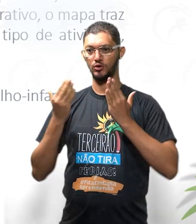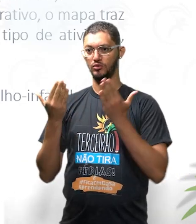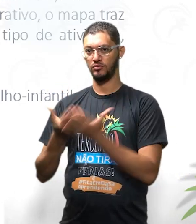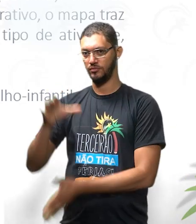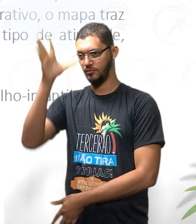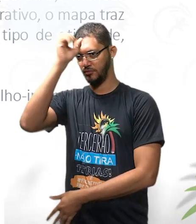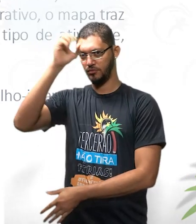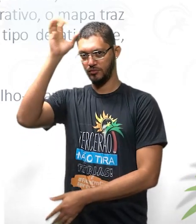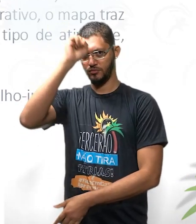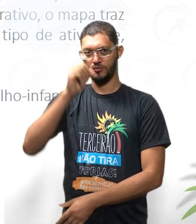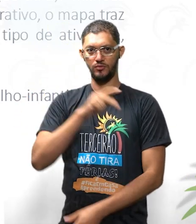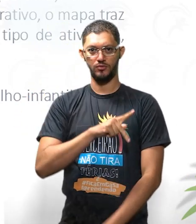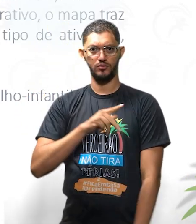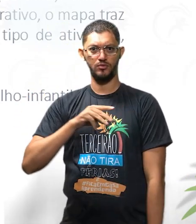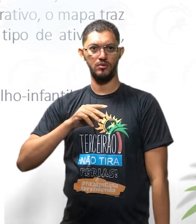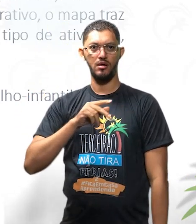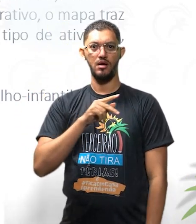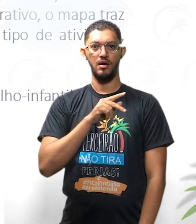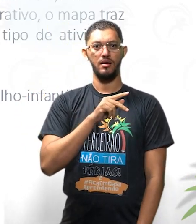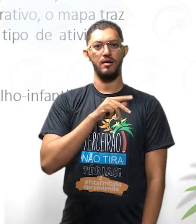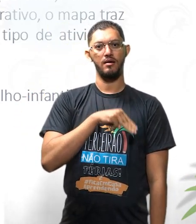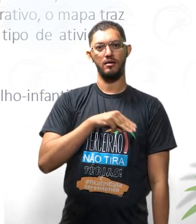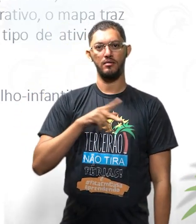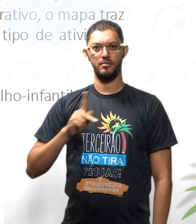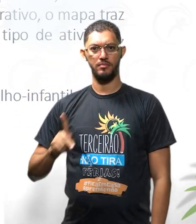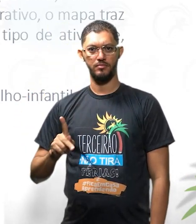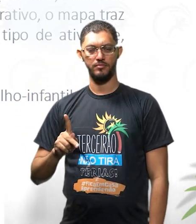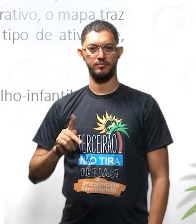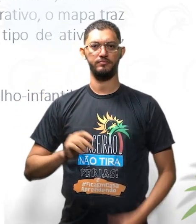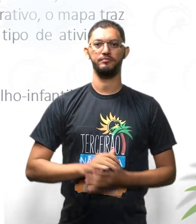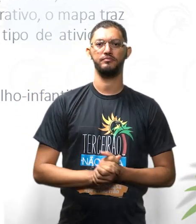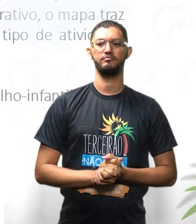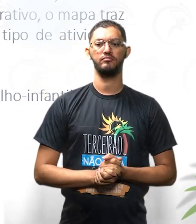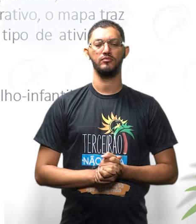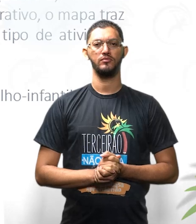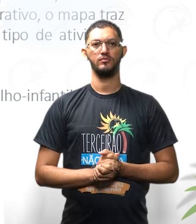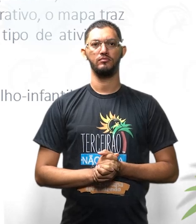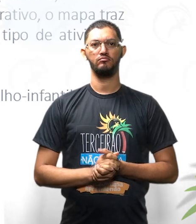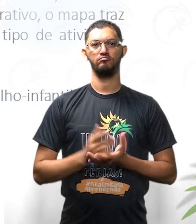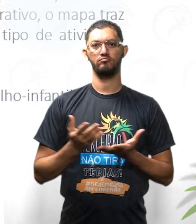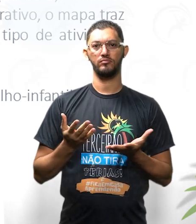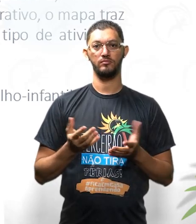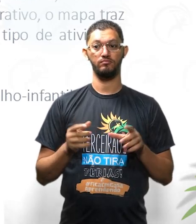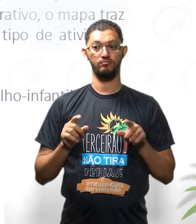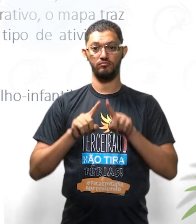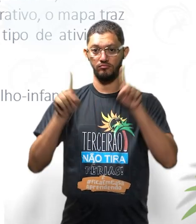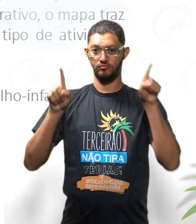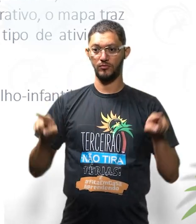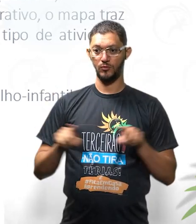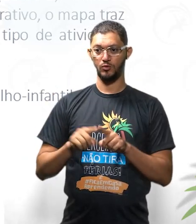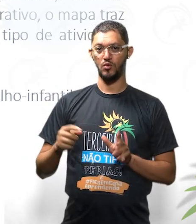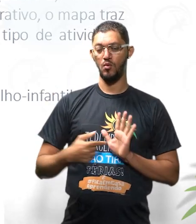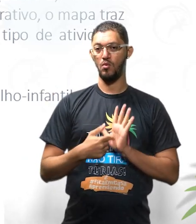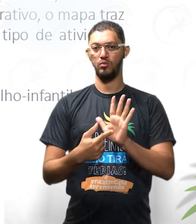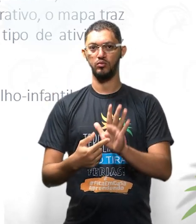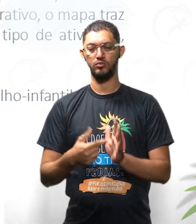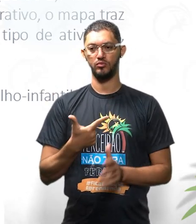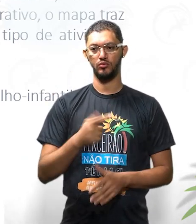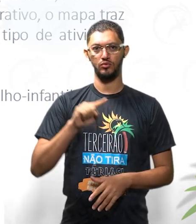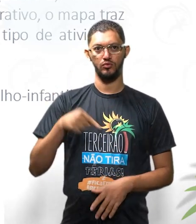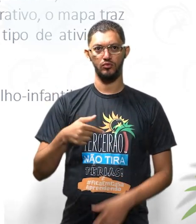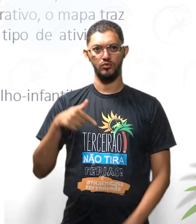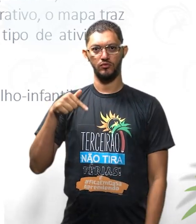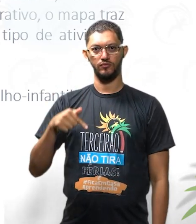com o Ministério Público do Trabalho, MPT. A ferramenta traz um quadro da situação de